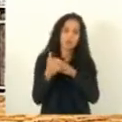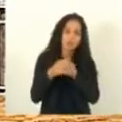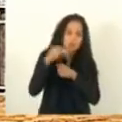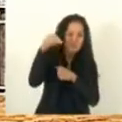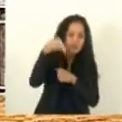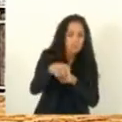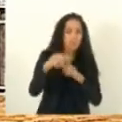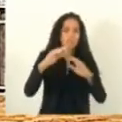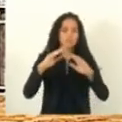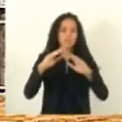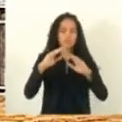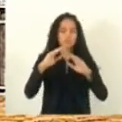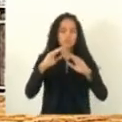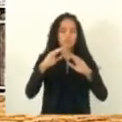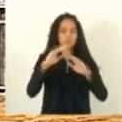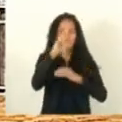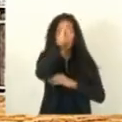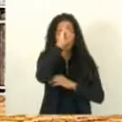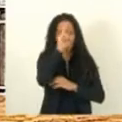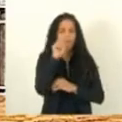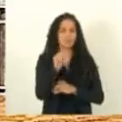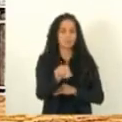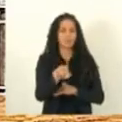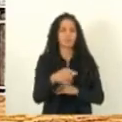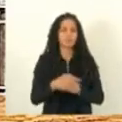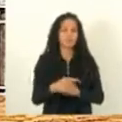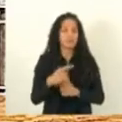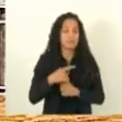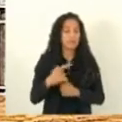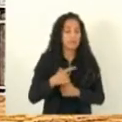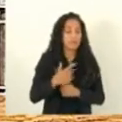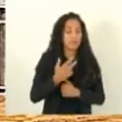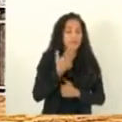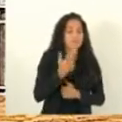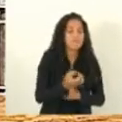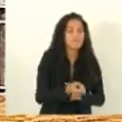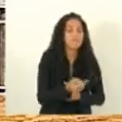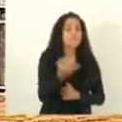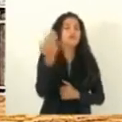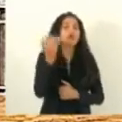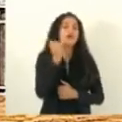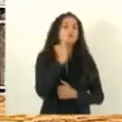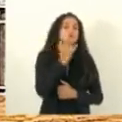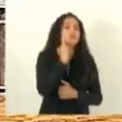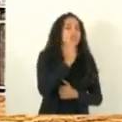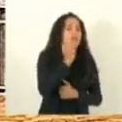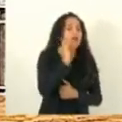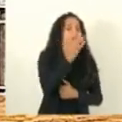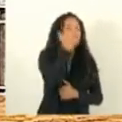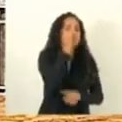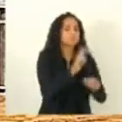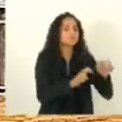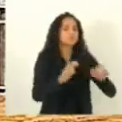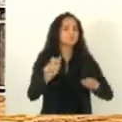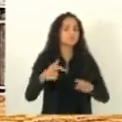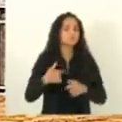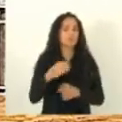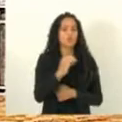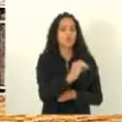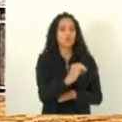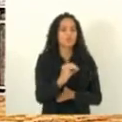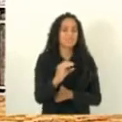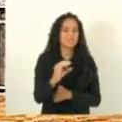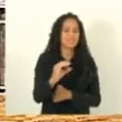hospital, especialmente que tem diversos relatos. O deputado Gandini colocou aqui, é uma OSCIP, né, uma